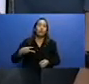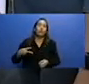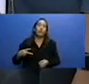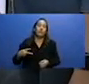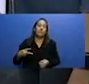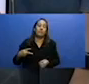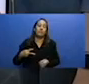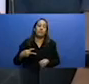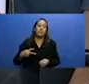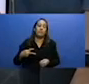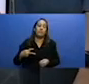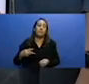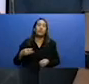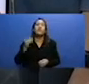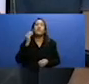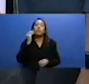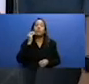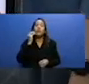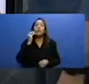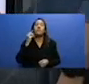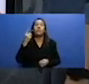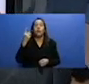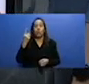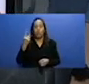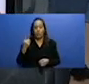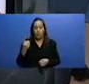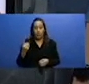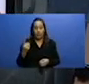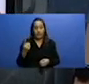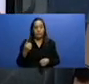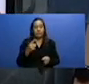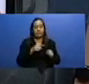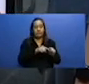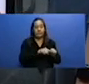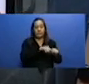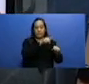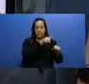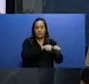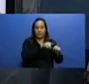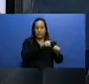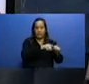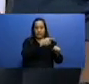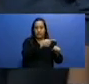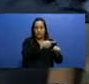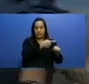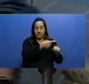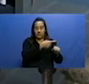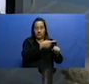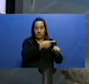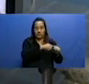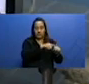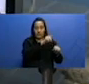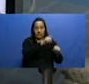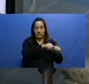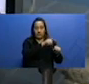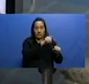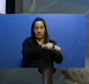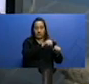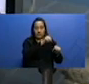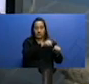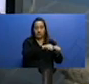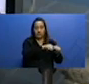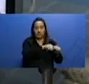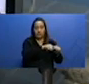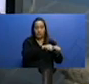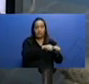dados, quantas possibilidades existe? Uma, né? Eu venho aqui, ó, para